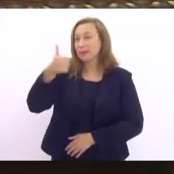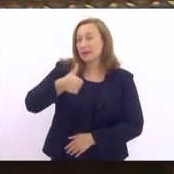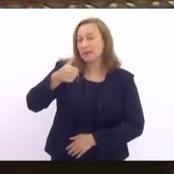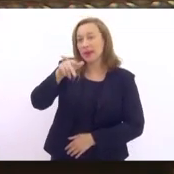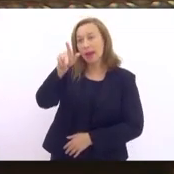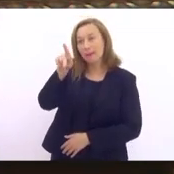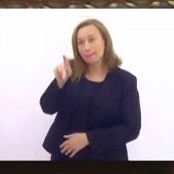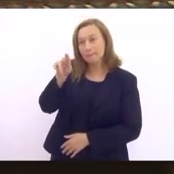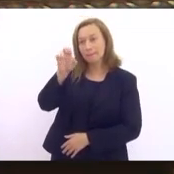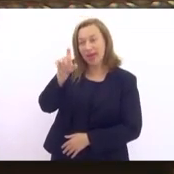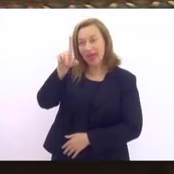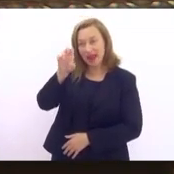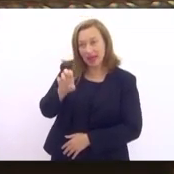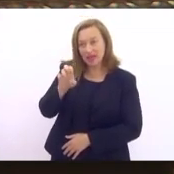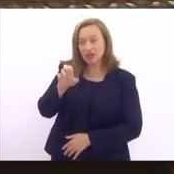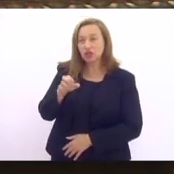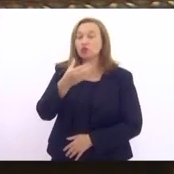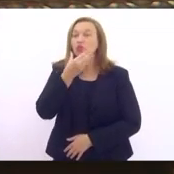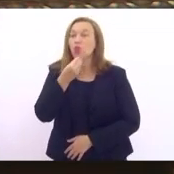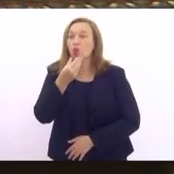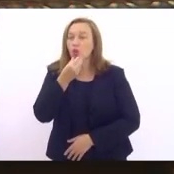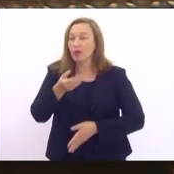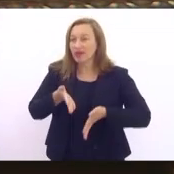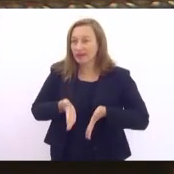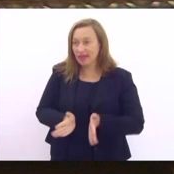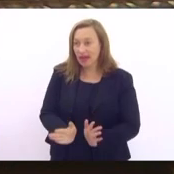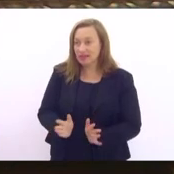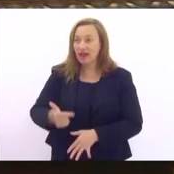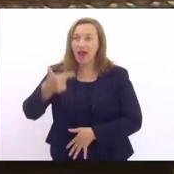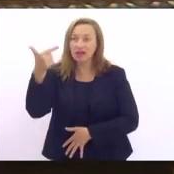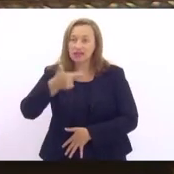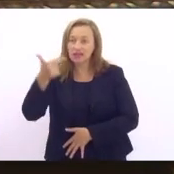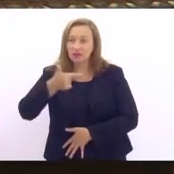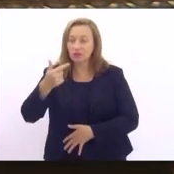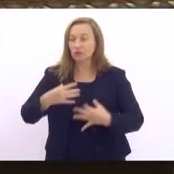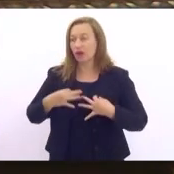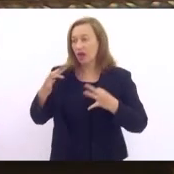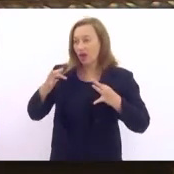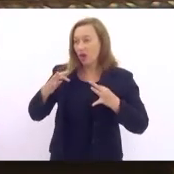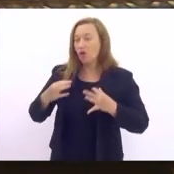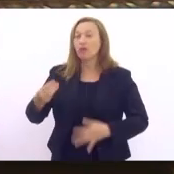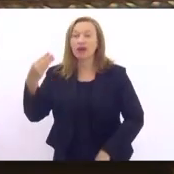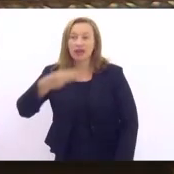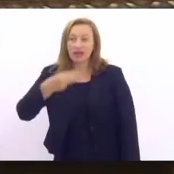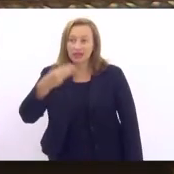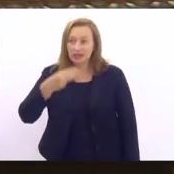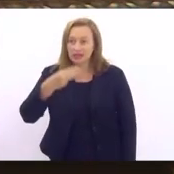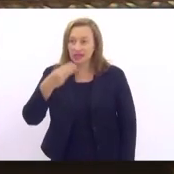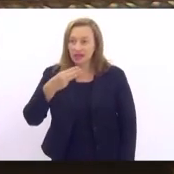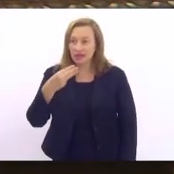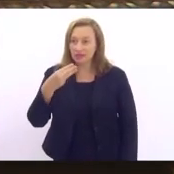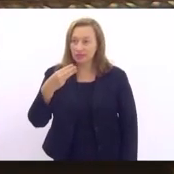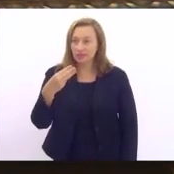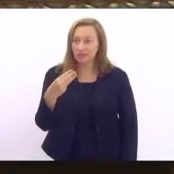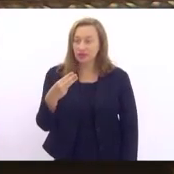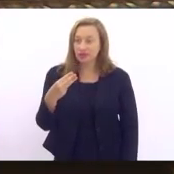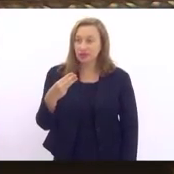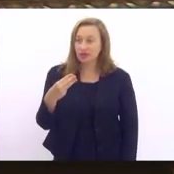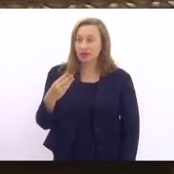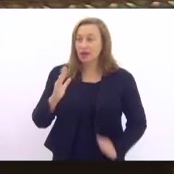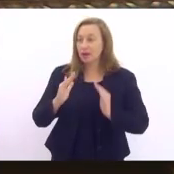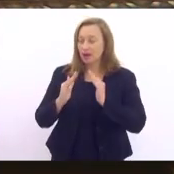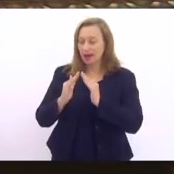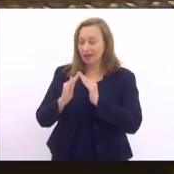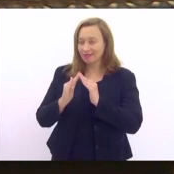A segunda é a roupa. E a terceira é o teto. Ora, daí